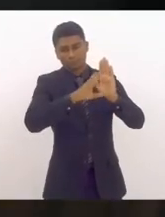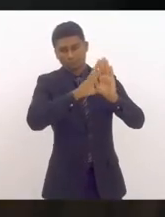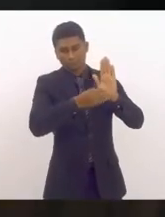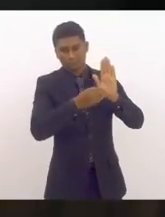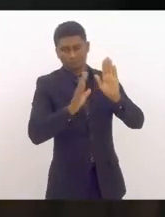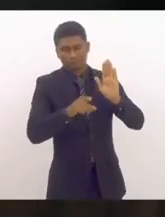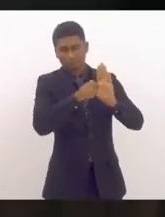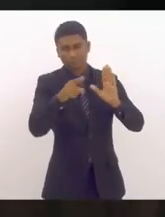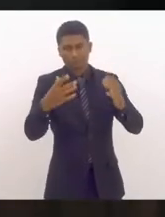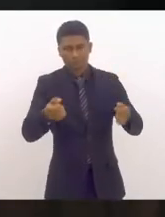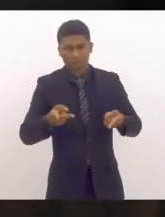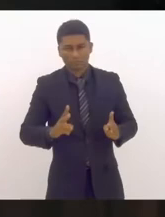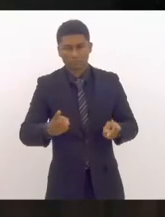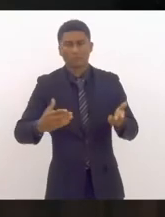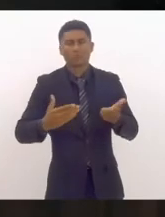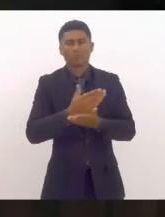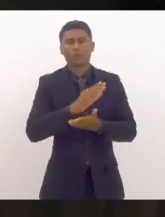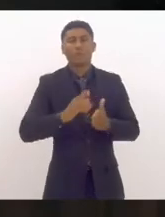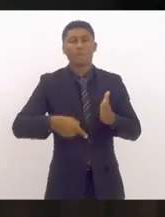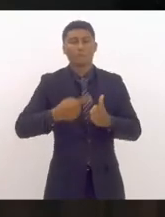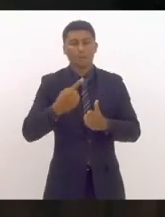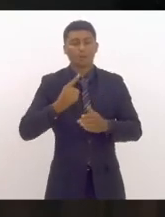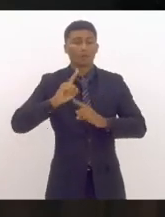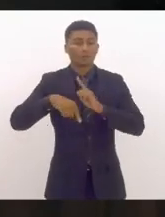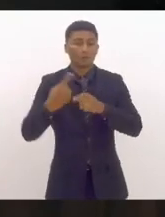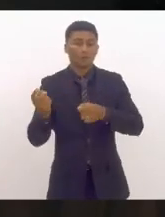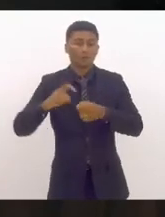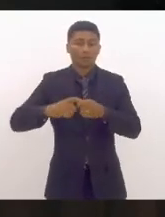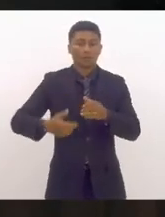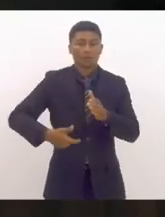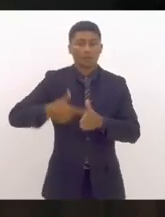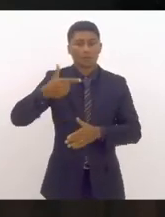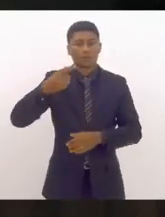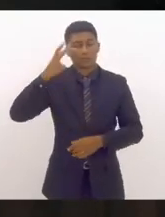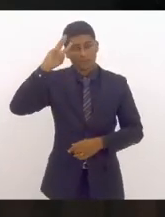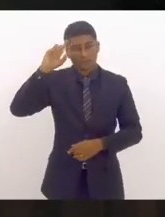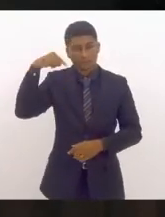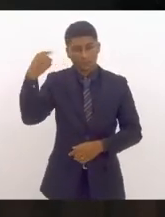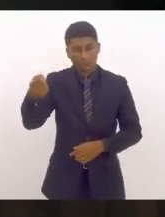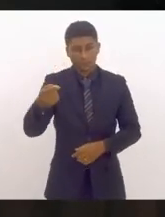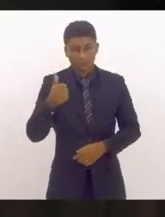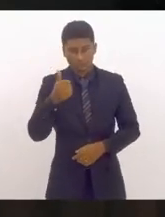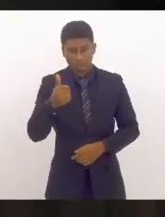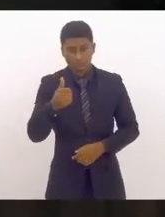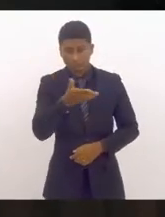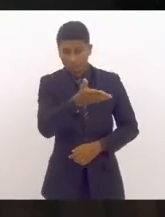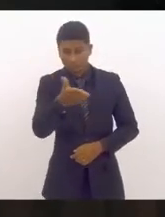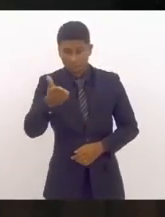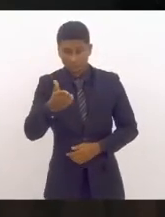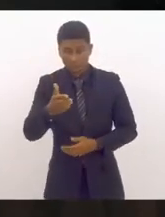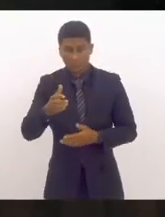estão, aprovado em primeira, retorna em segunda, na próxima terça-feira. Então, assessoria,